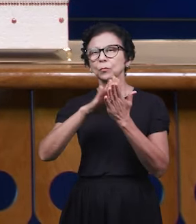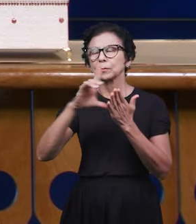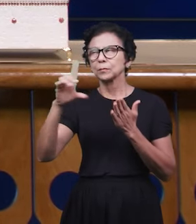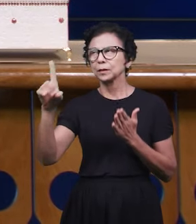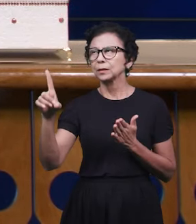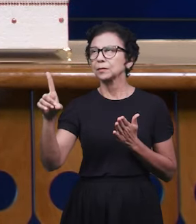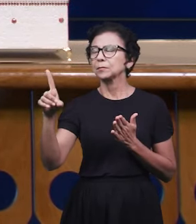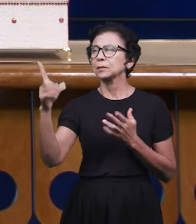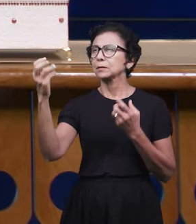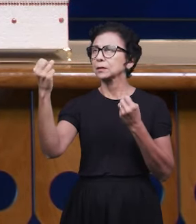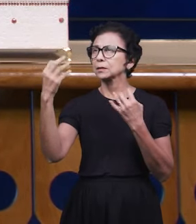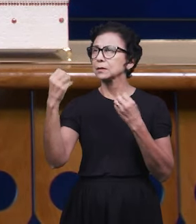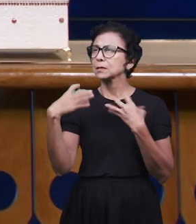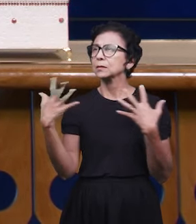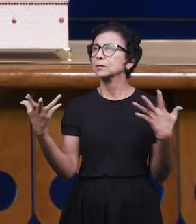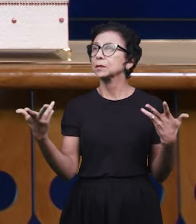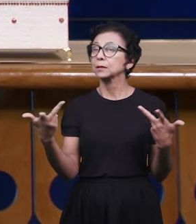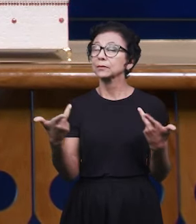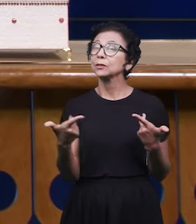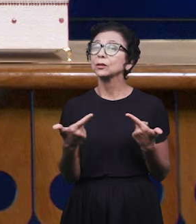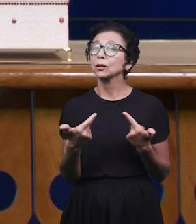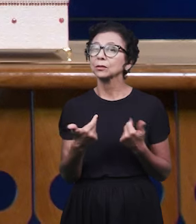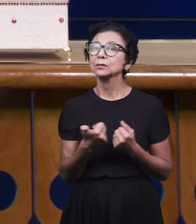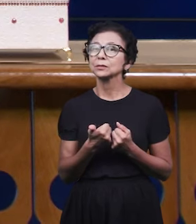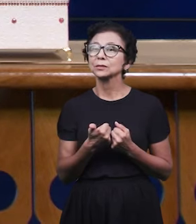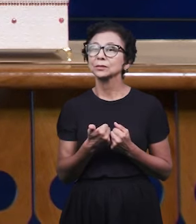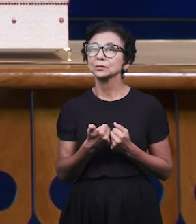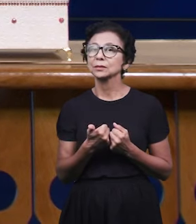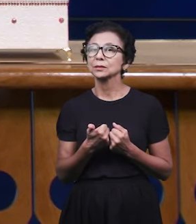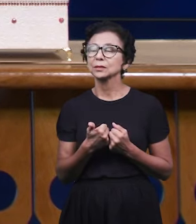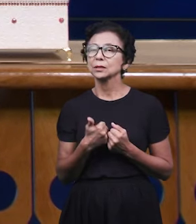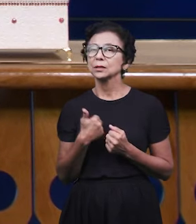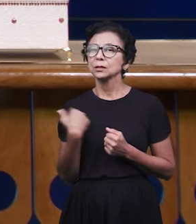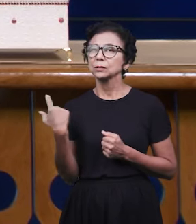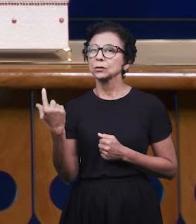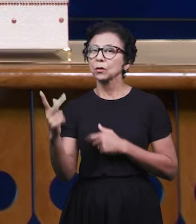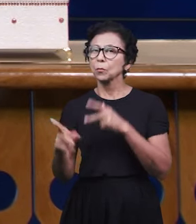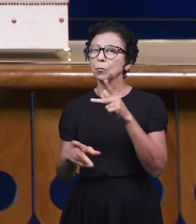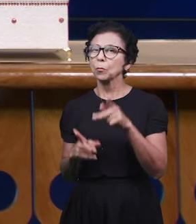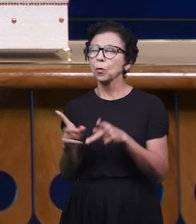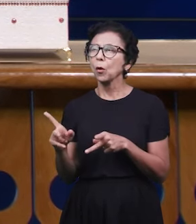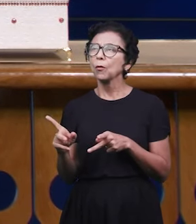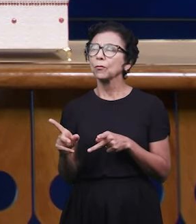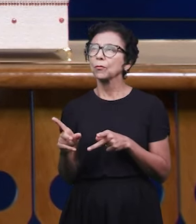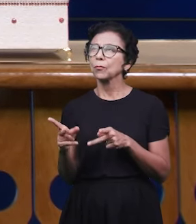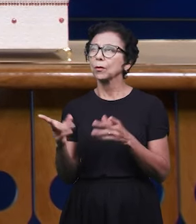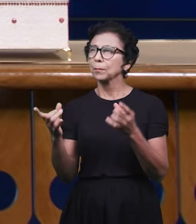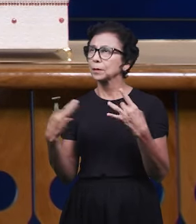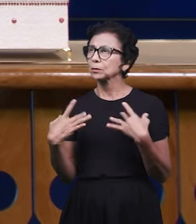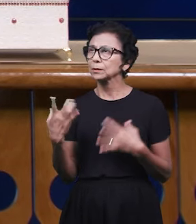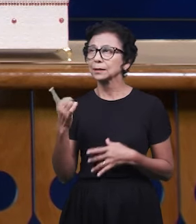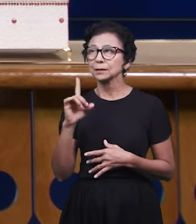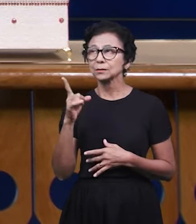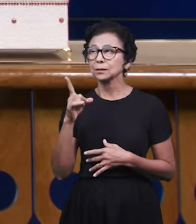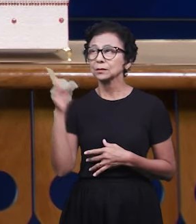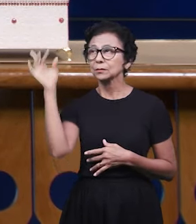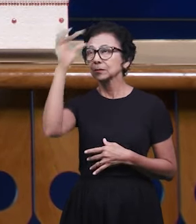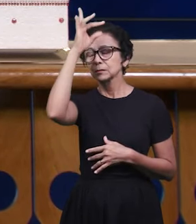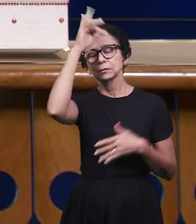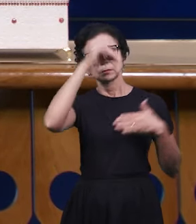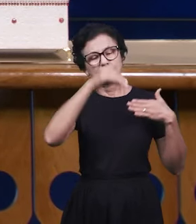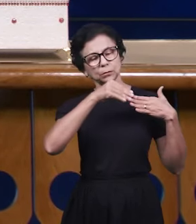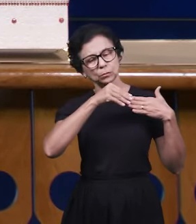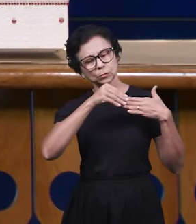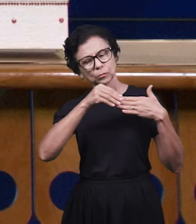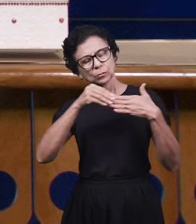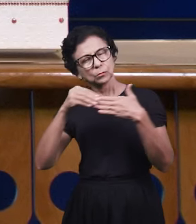palavra, isso é uma bênção, isso é uma maravilha, porque somos um povo que não vive à deriva, mas estamos, ó Pai, sendo conduzidos pelo Teu